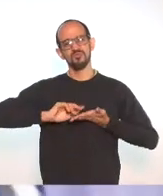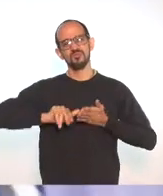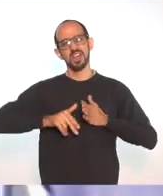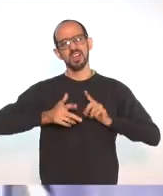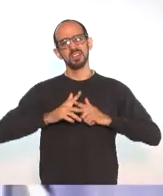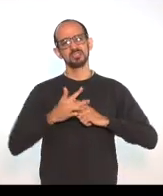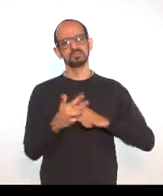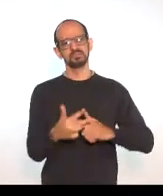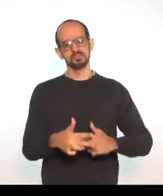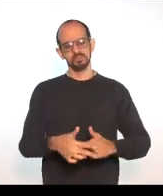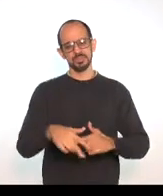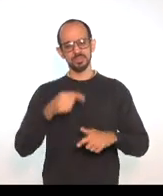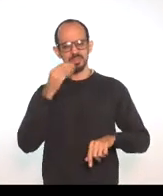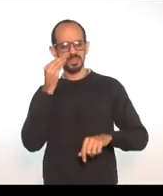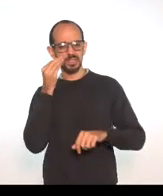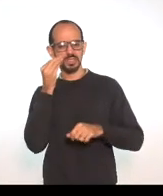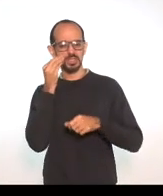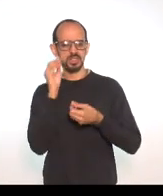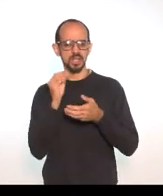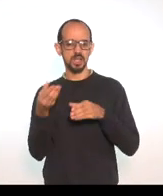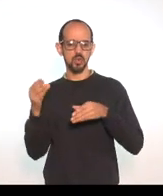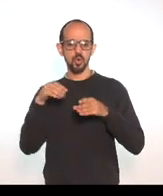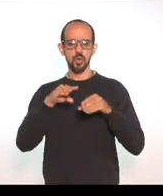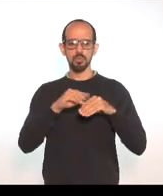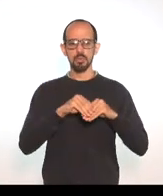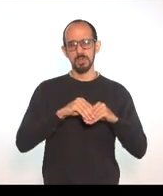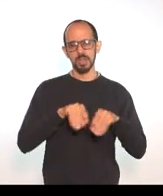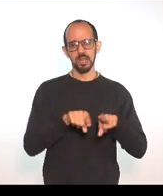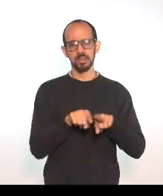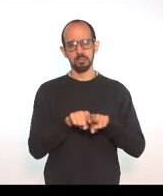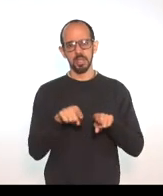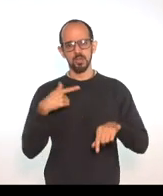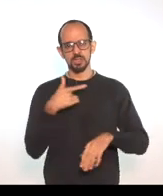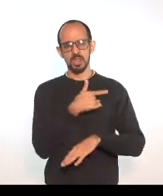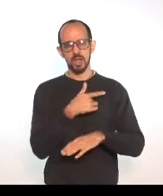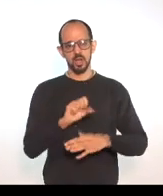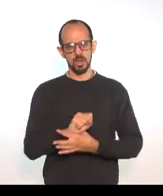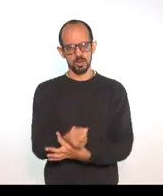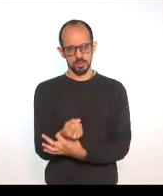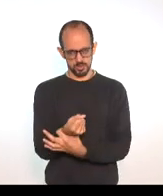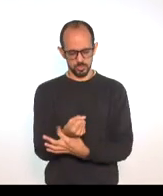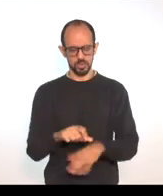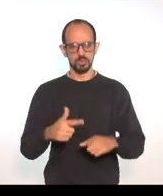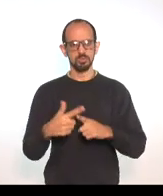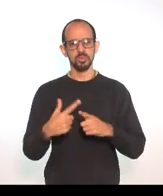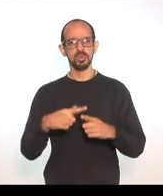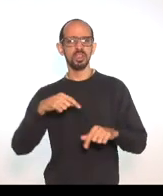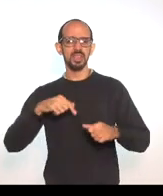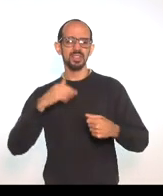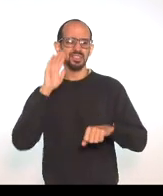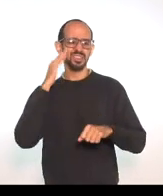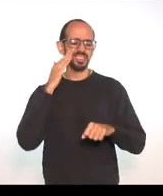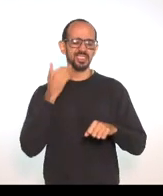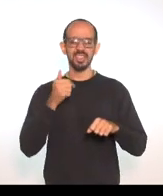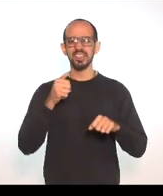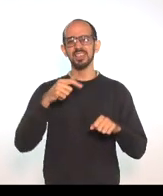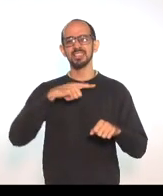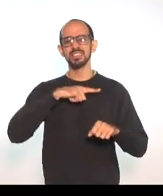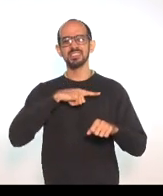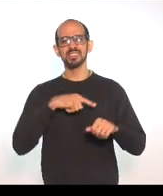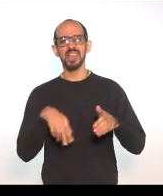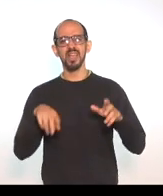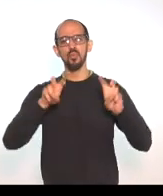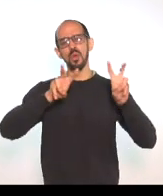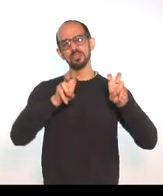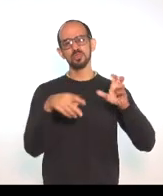de tentando engolir a saúde a segurança e outros ou entender que ela já tinham protocolos próprios e deveriam ser tratadas